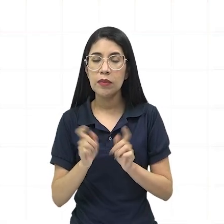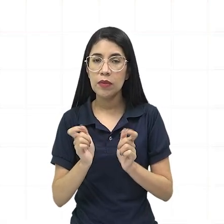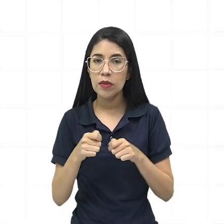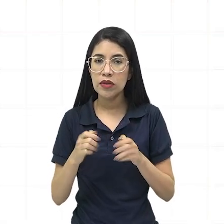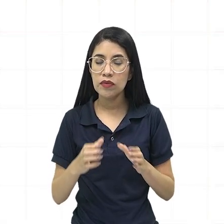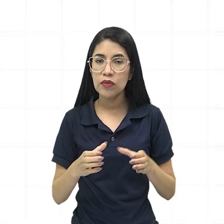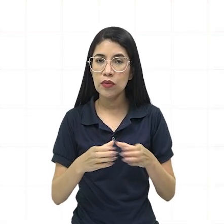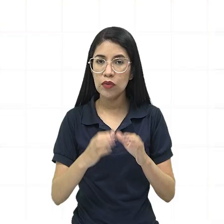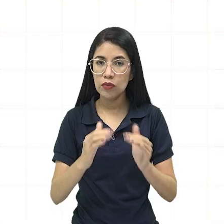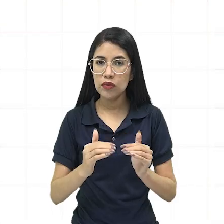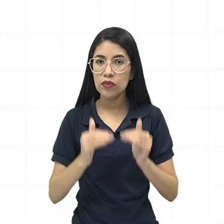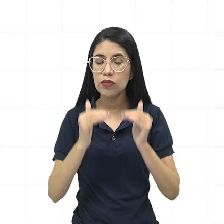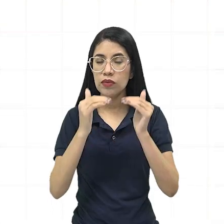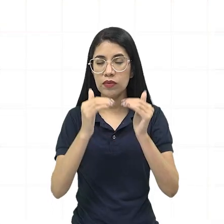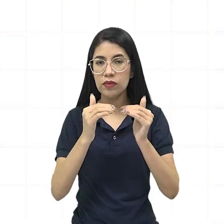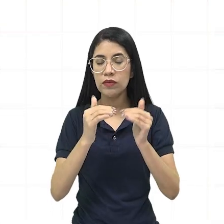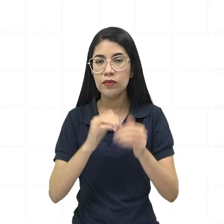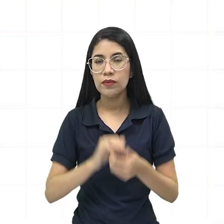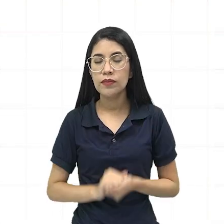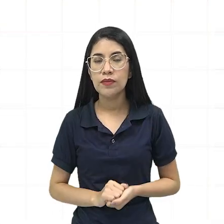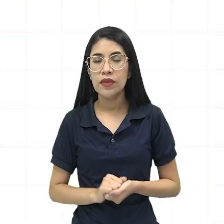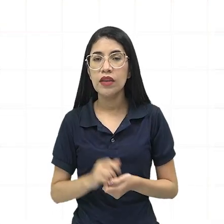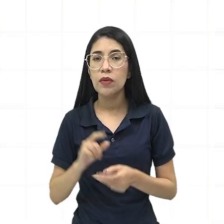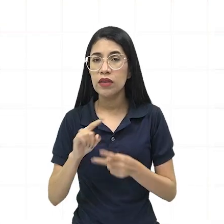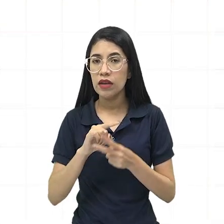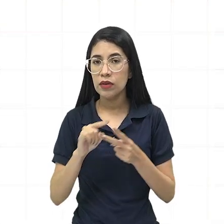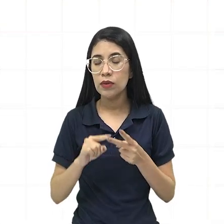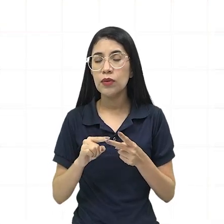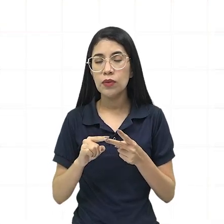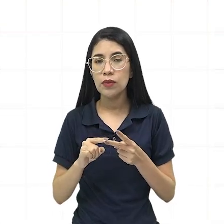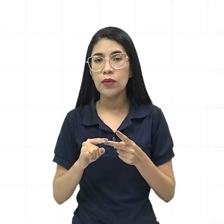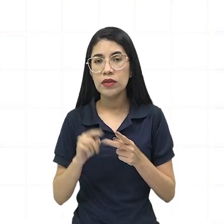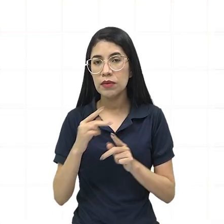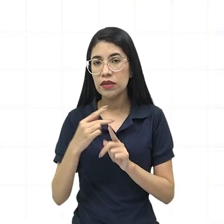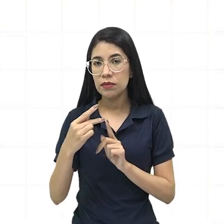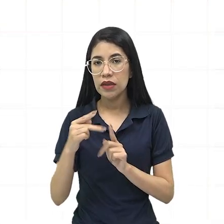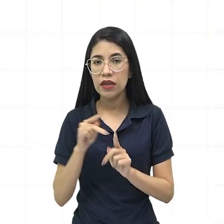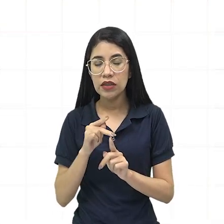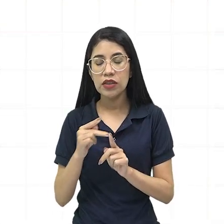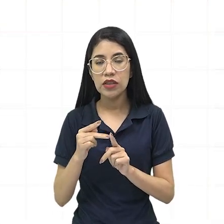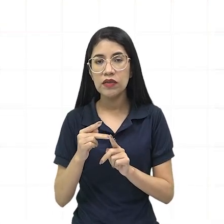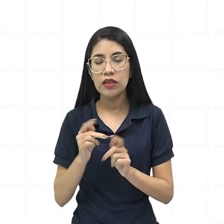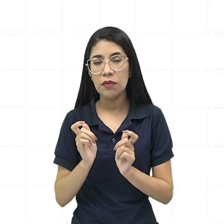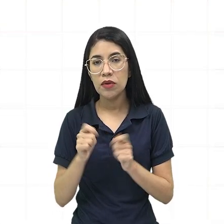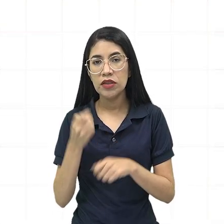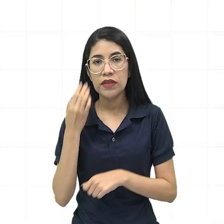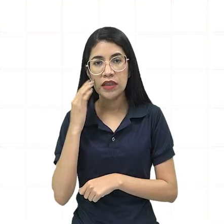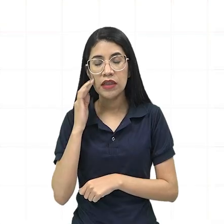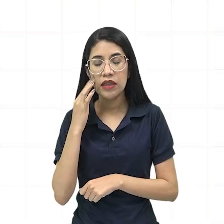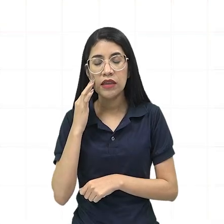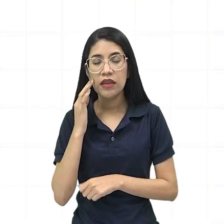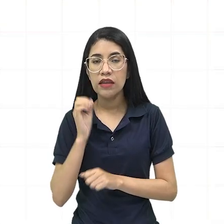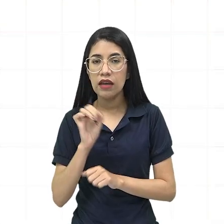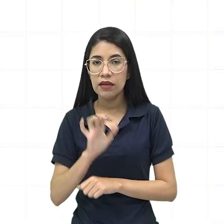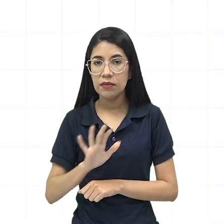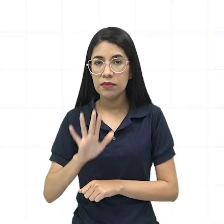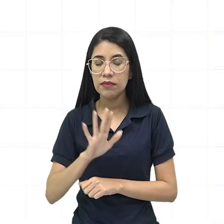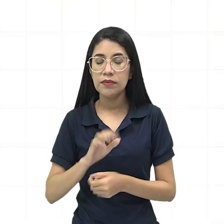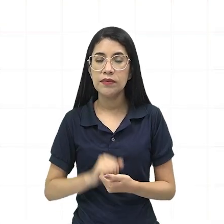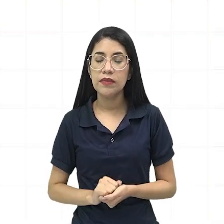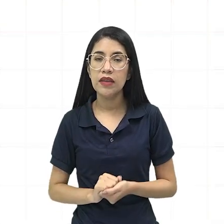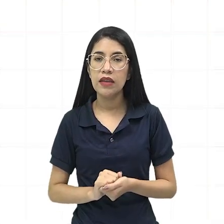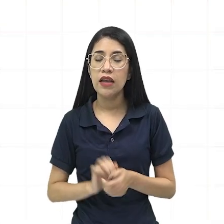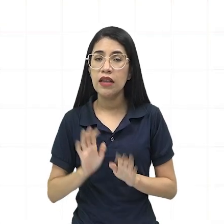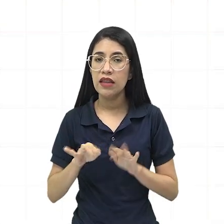que está no topo, né? Então, temos essas duas dinâmicas. Vou apresentar essas duas dinâmicas, tá, gente? Que o bom da imagem é que dentro de